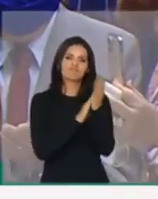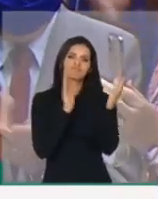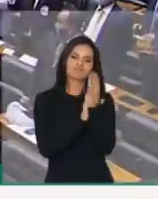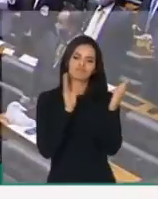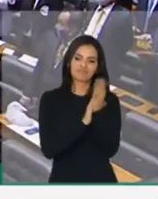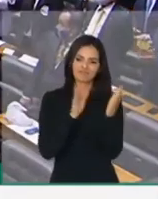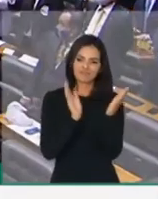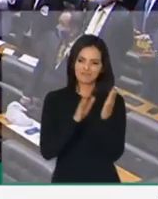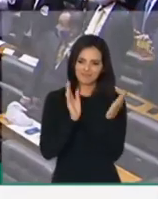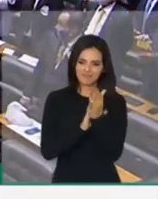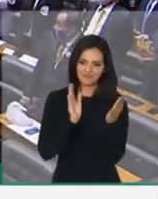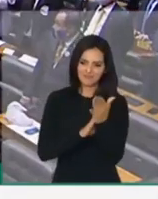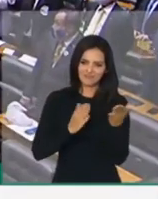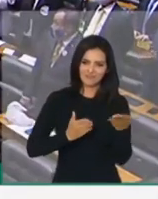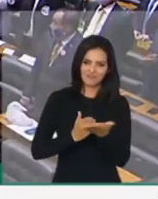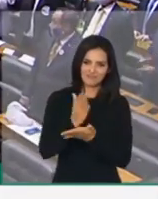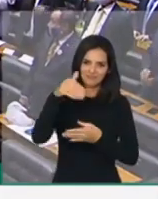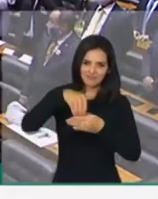hoje.